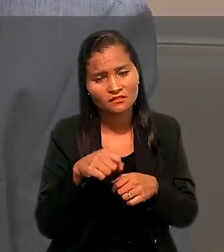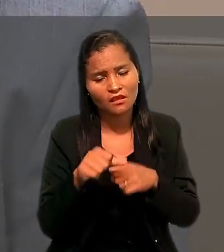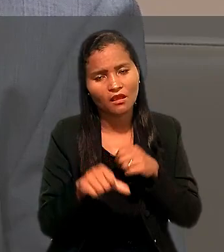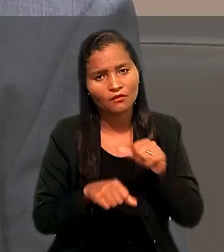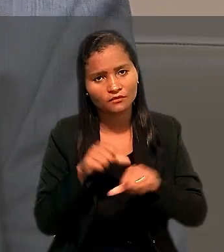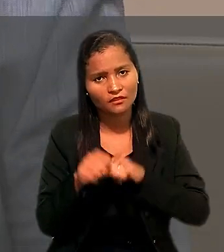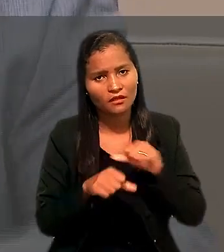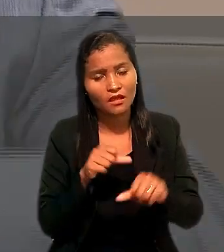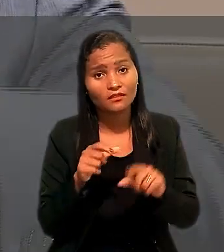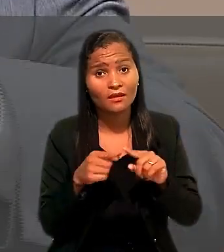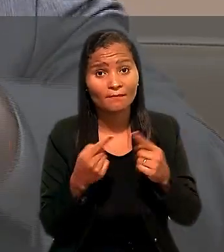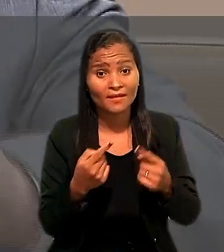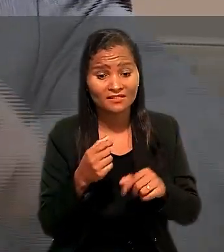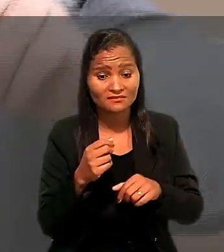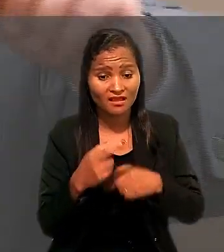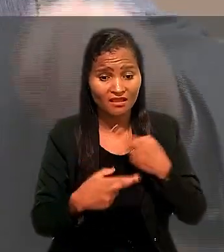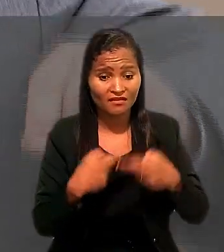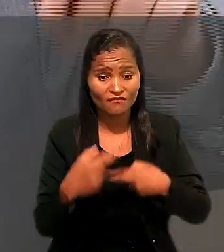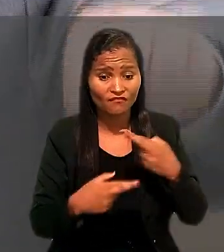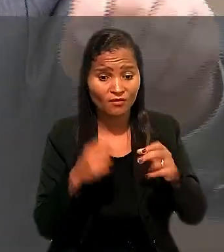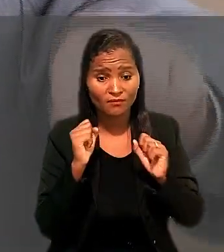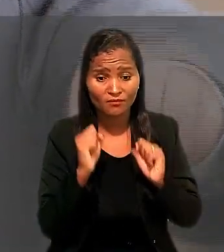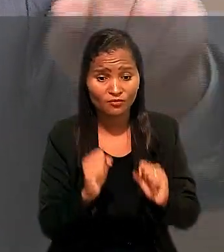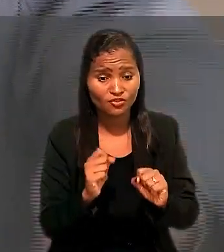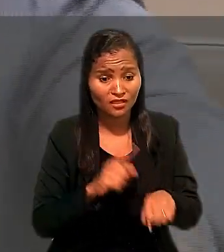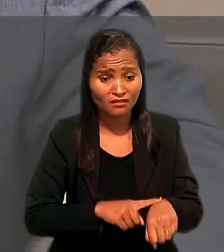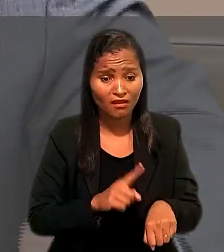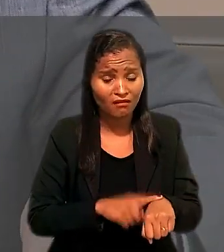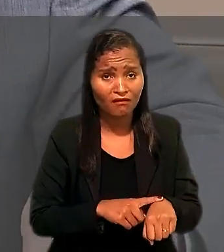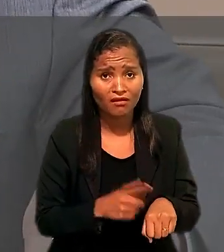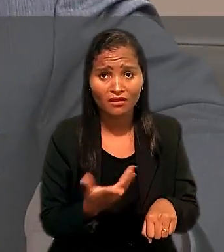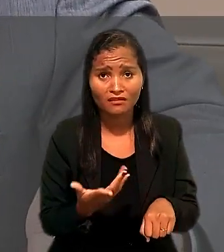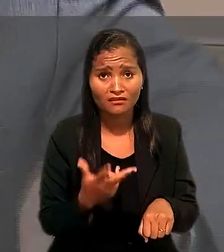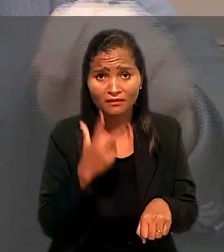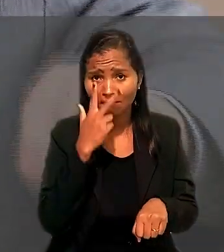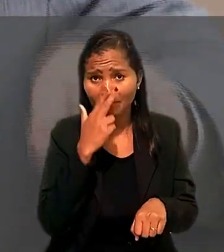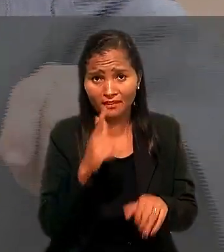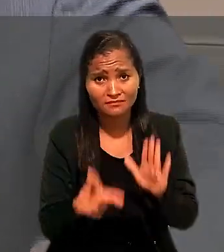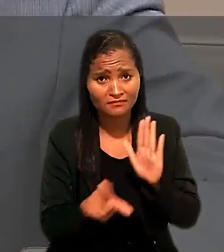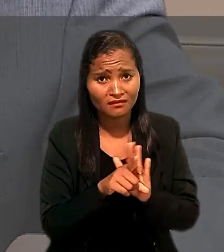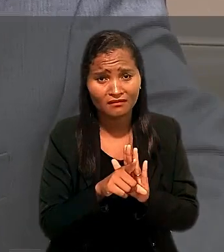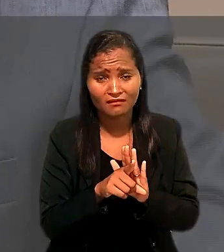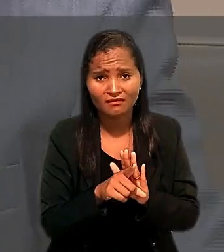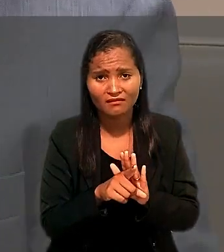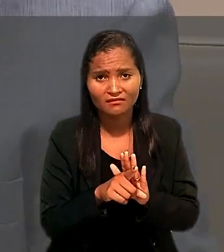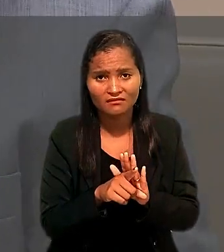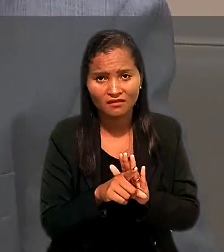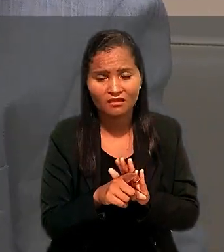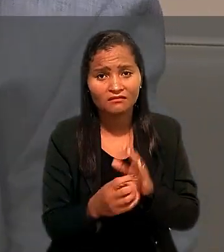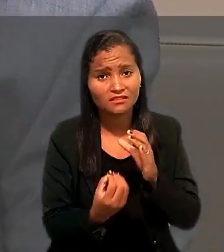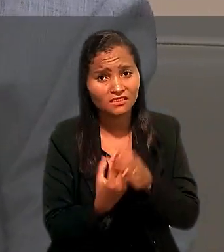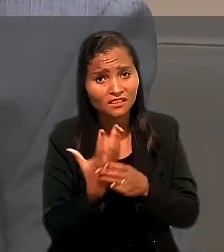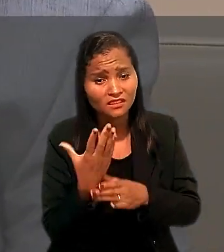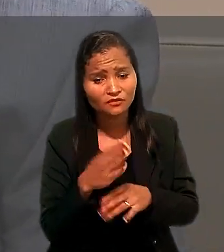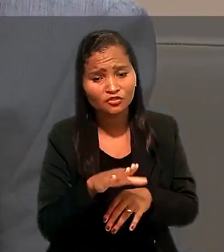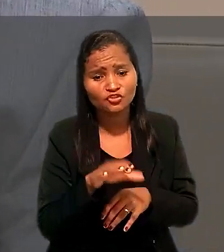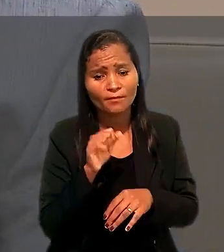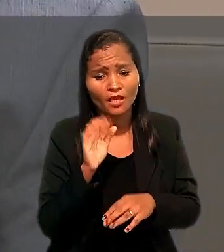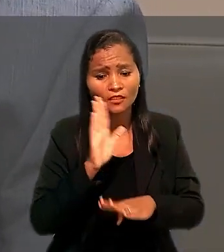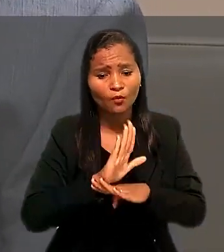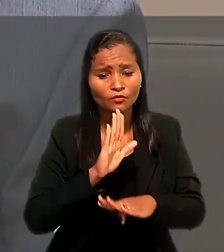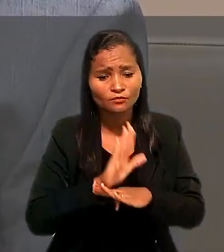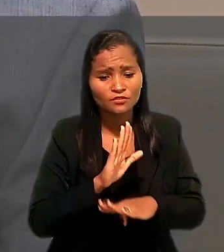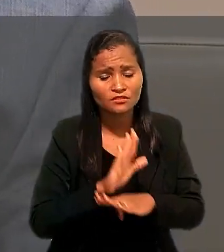ser alterada, mas a reforma poderia ter alterado na hora, na mesma lei, criando a